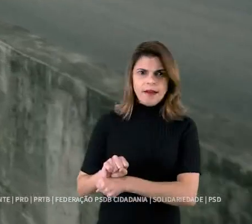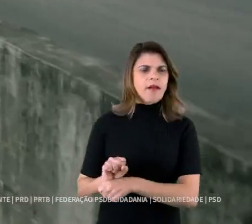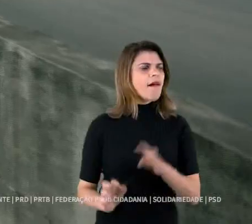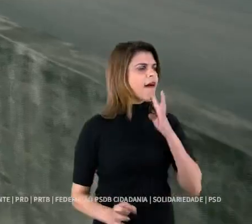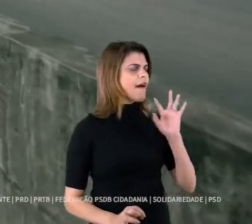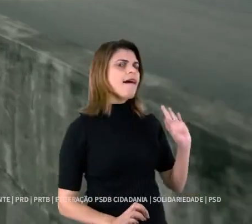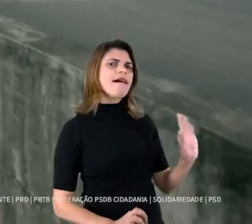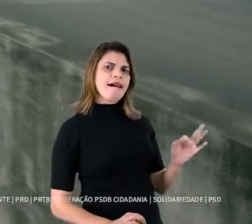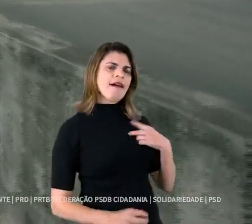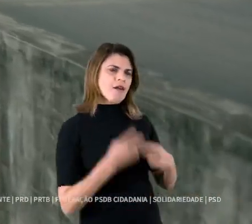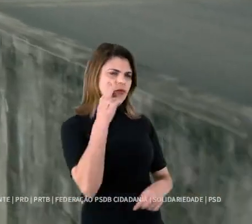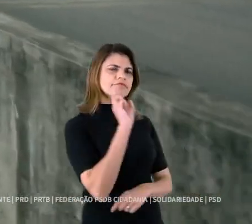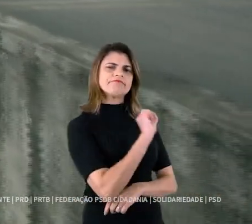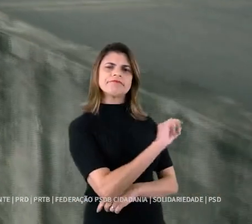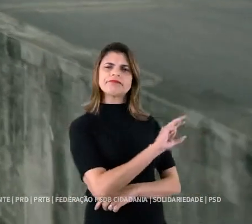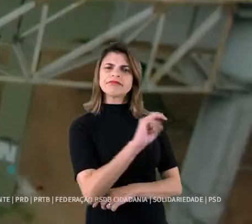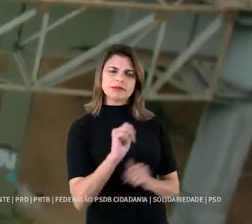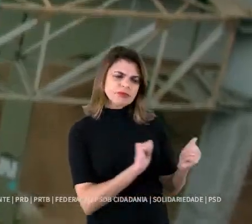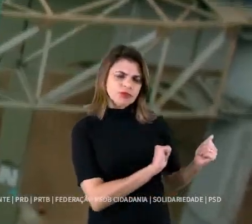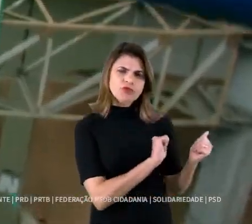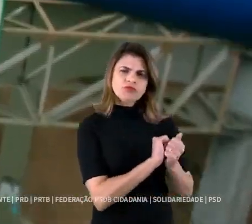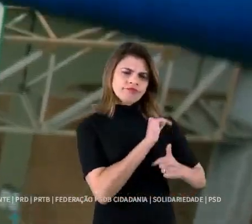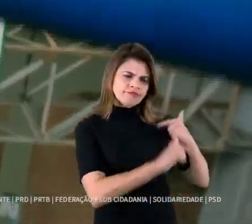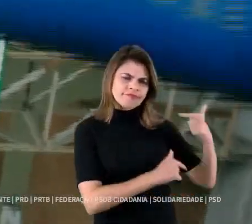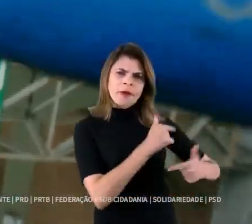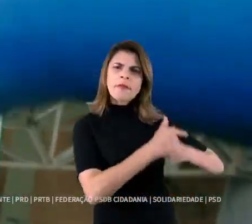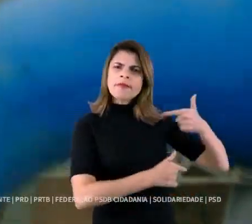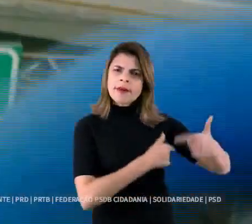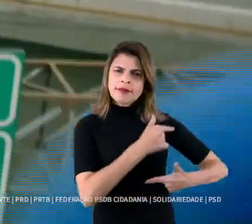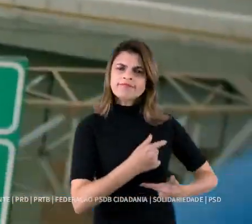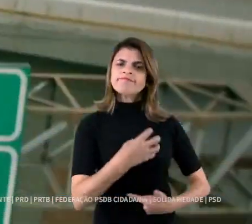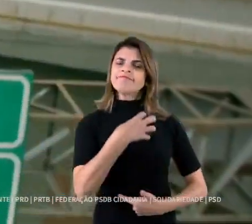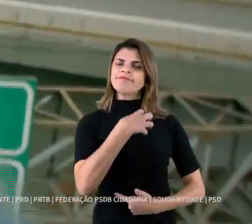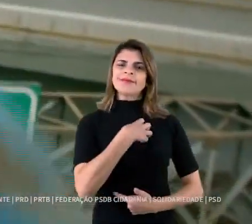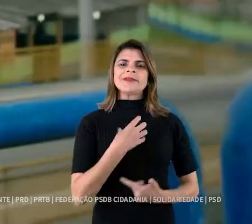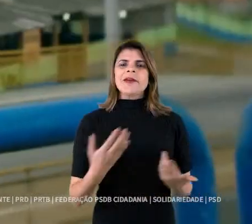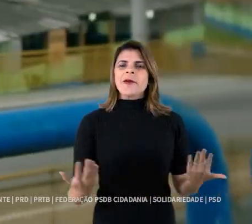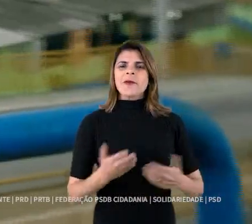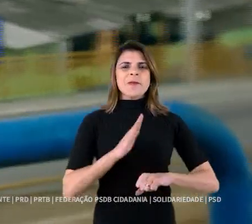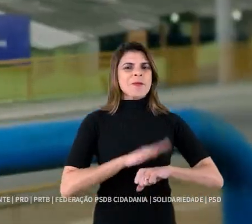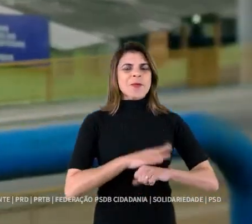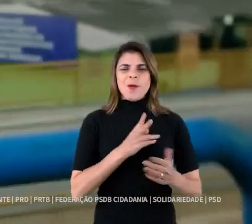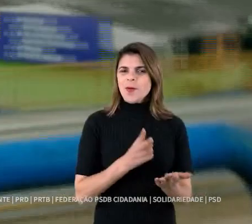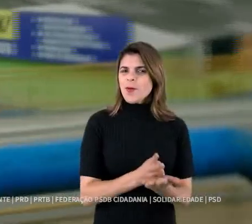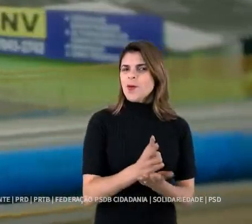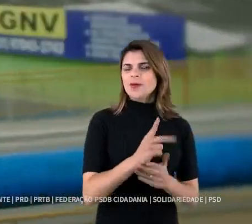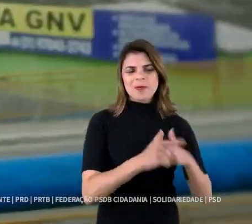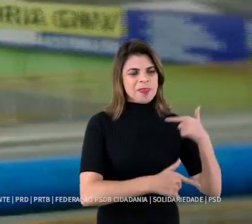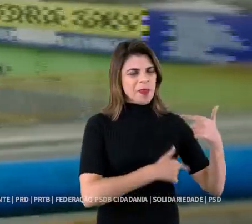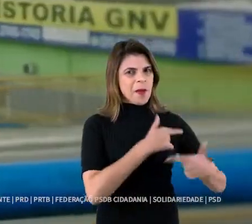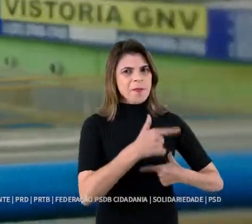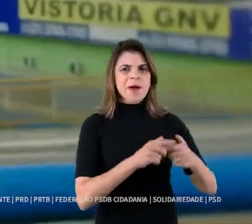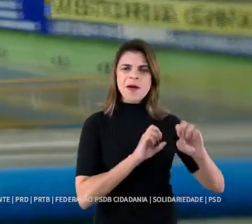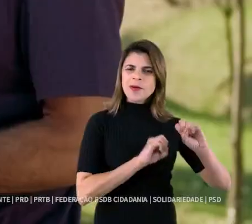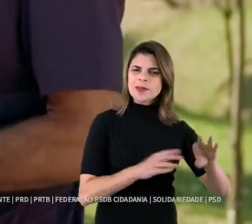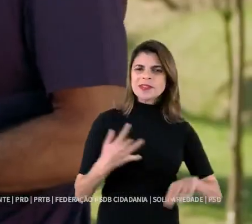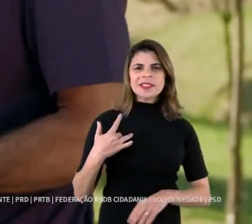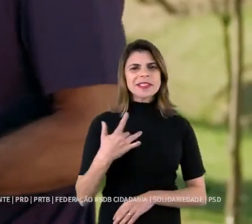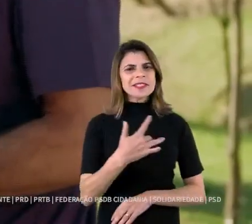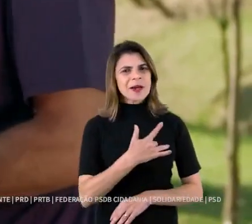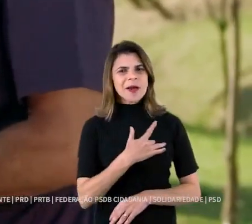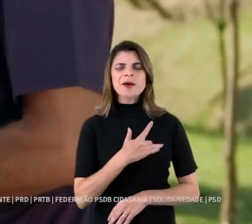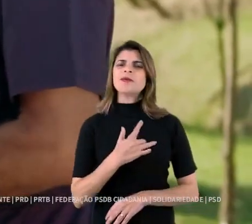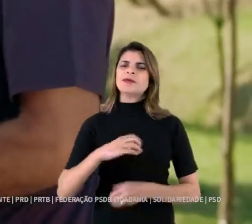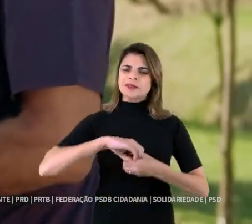E ainda tem mais, que é importantíssimo também. Eles não sabem que você, assim como eu, é um iguaçuano raiz.